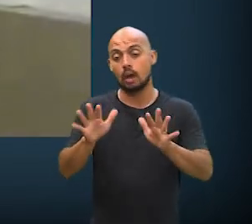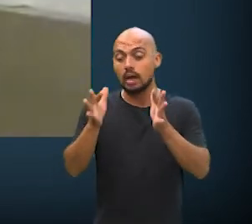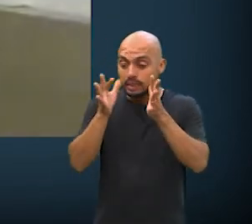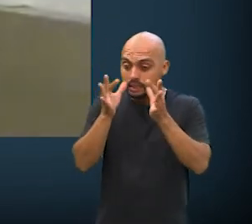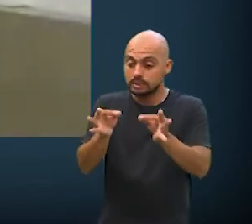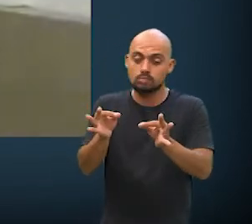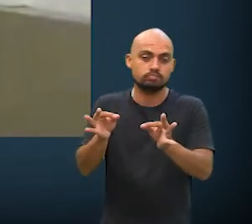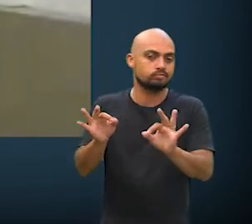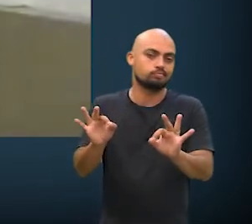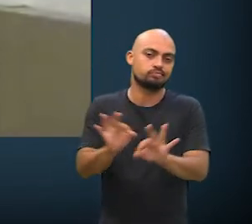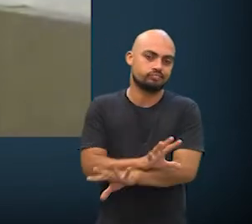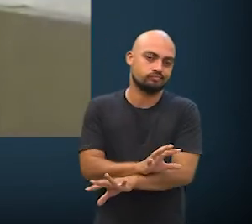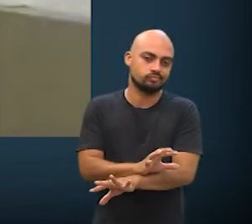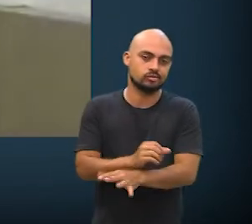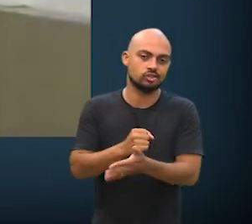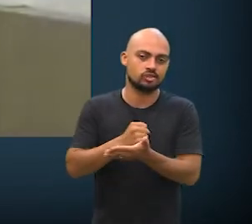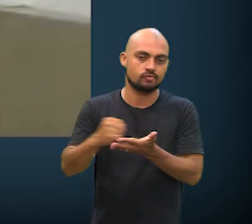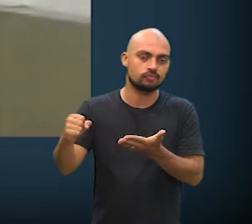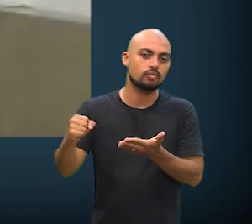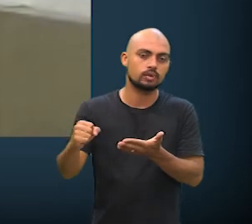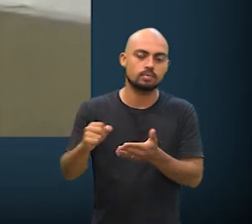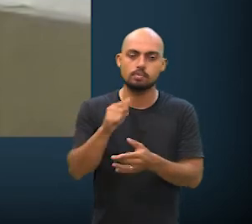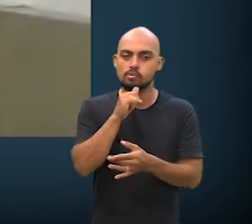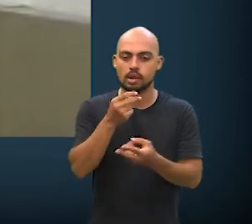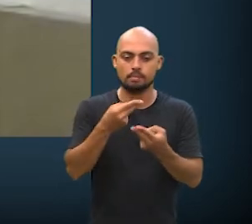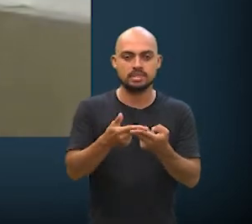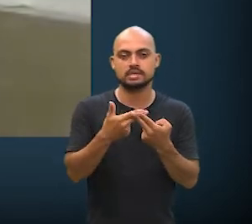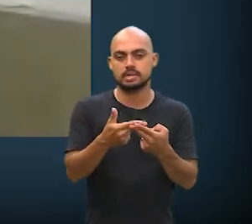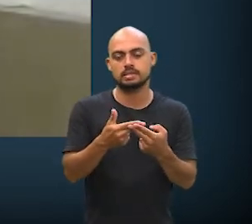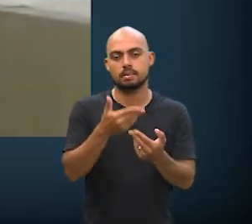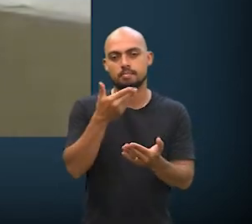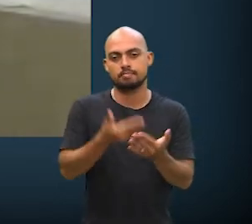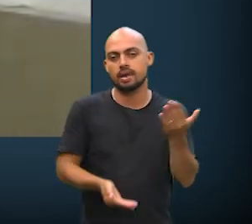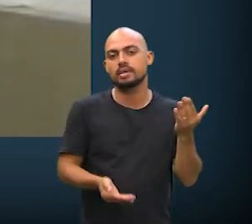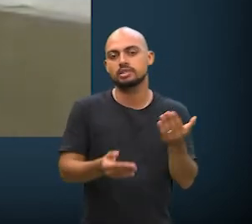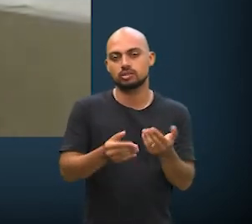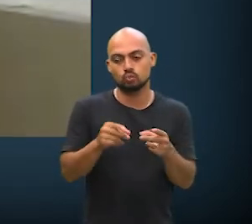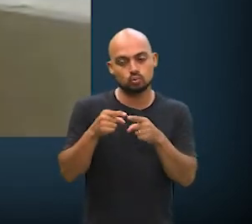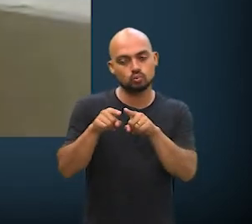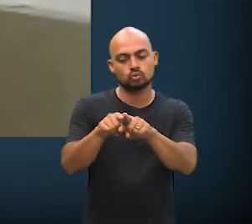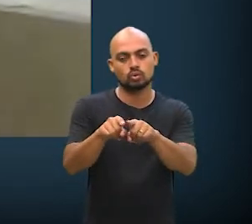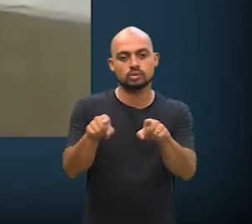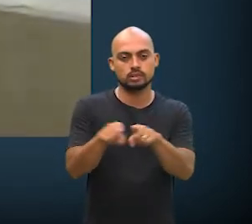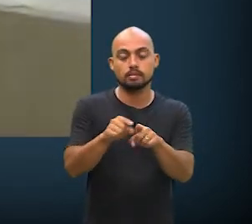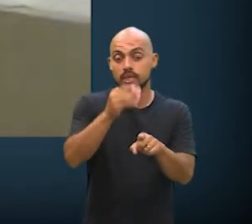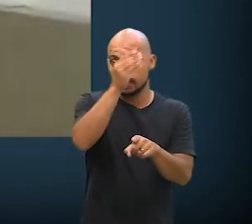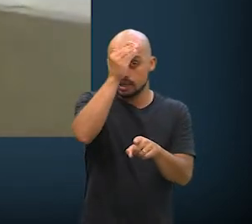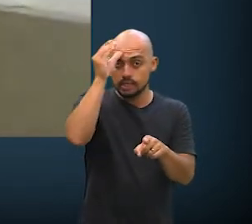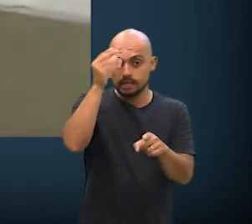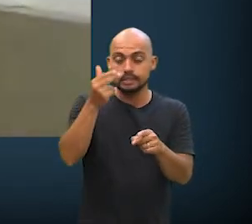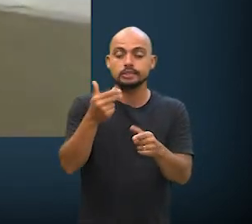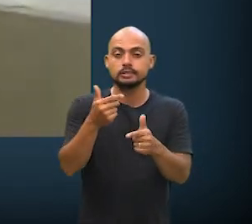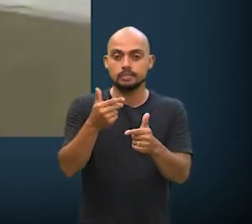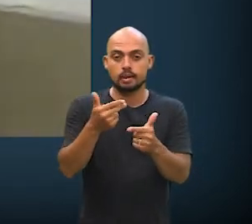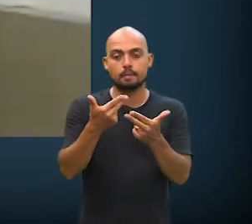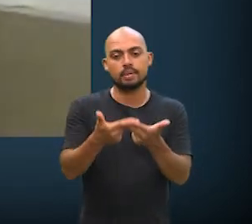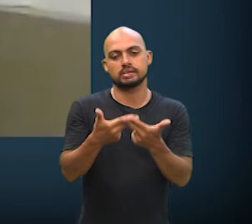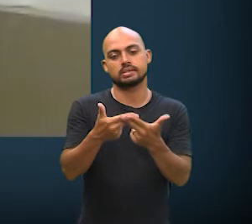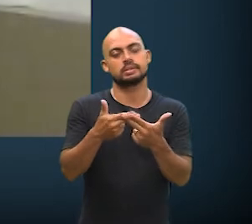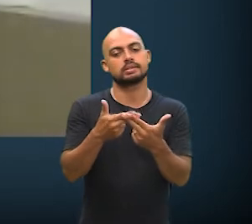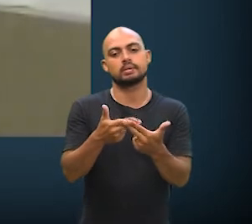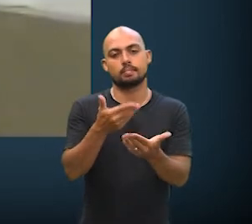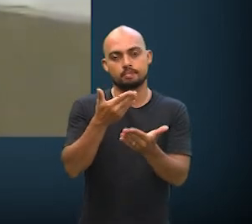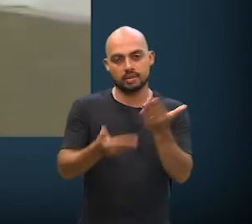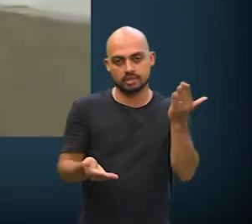para o saco. Na hora que você começa a perder paciência com o sócio, com o cliente, com o fornecedor. Então, assim, a minha área de pesquisa